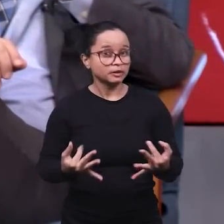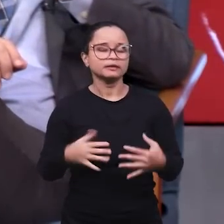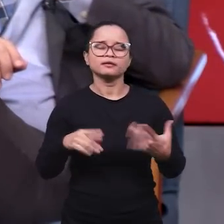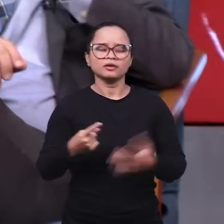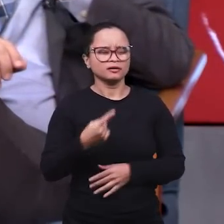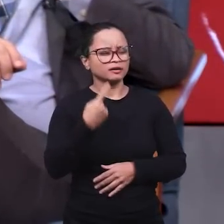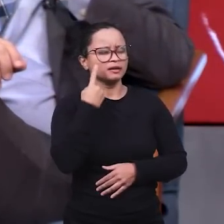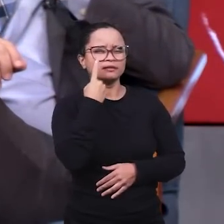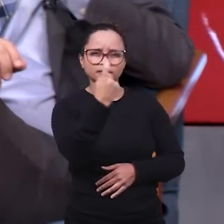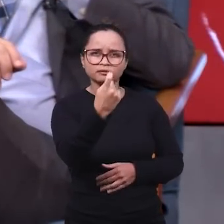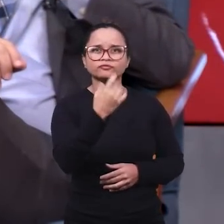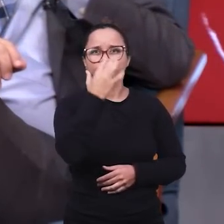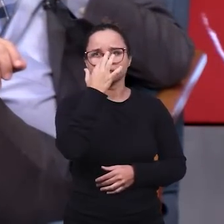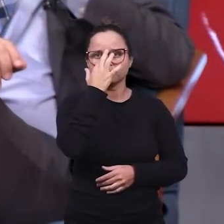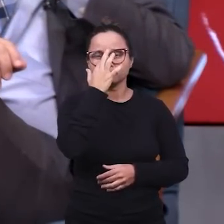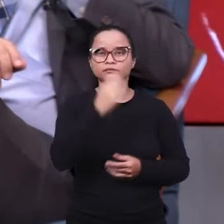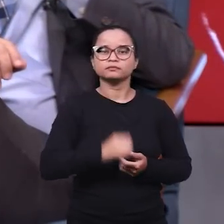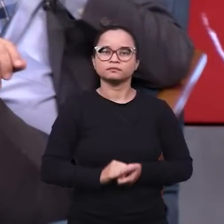interessante.